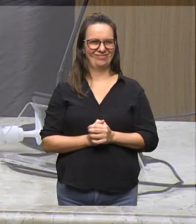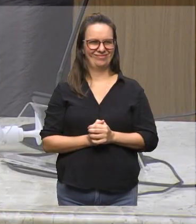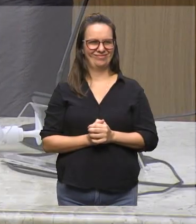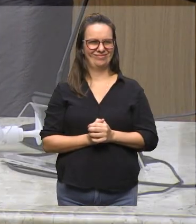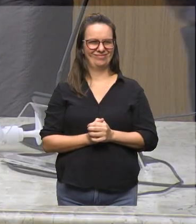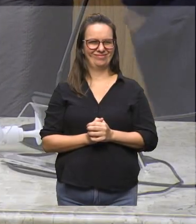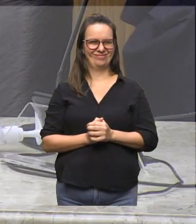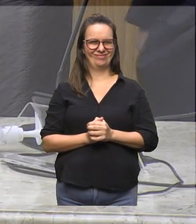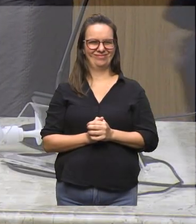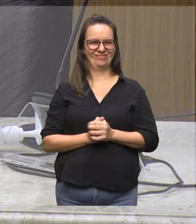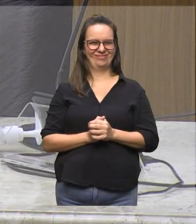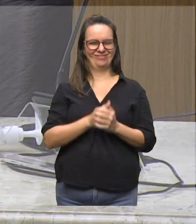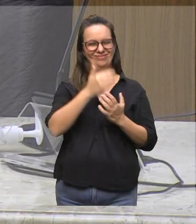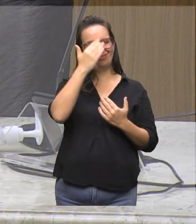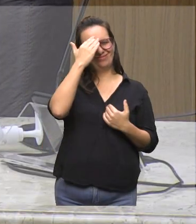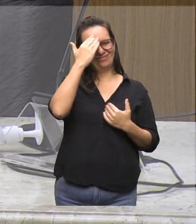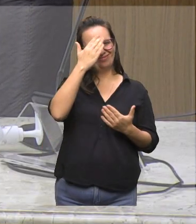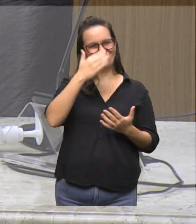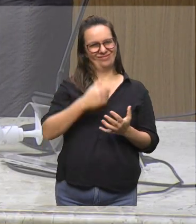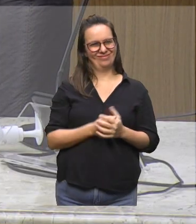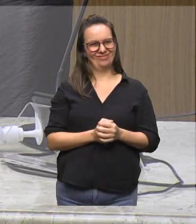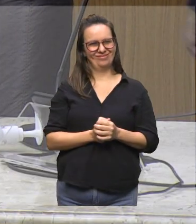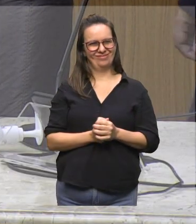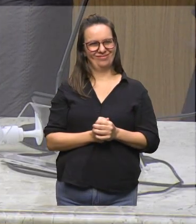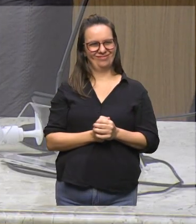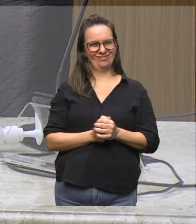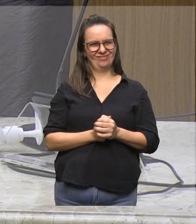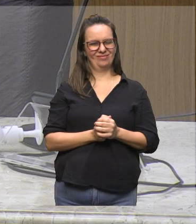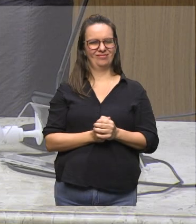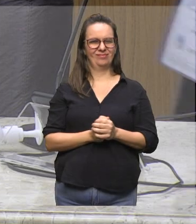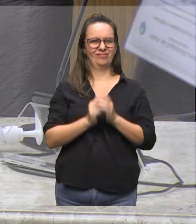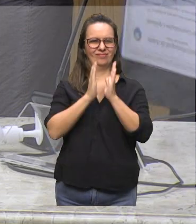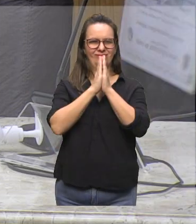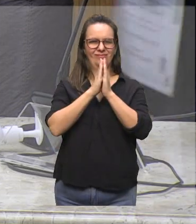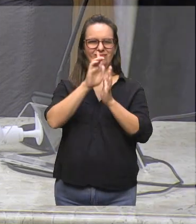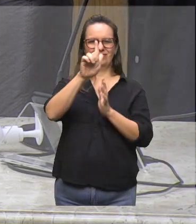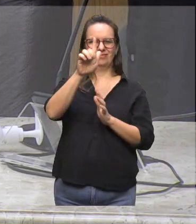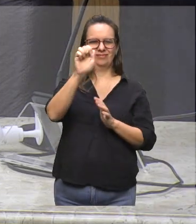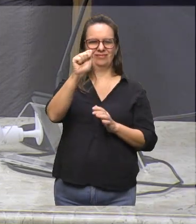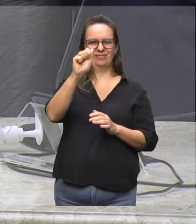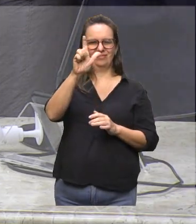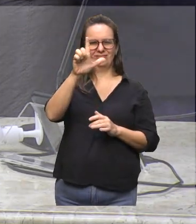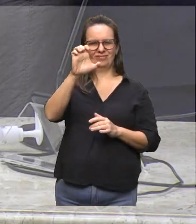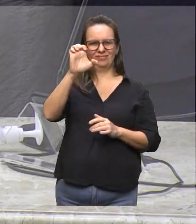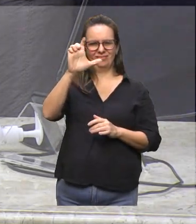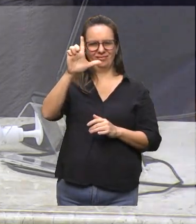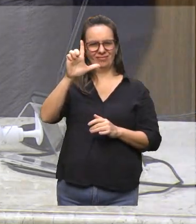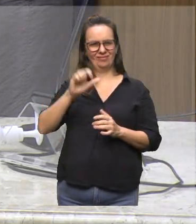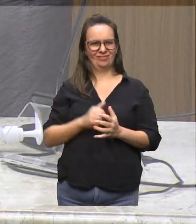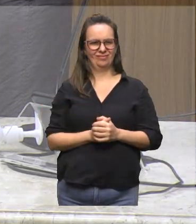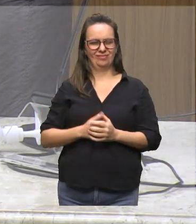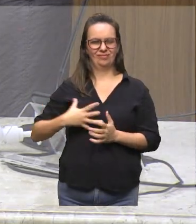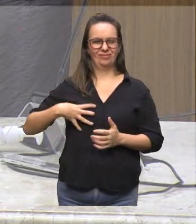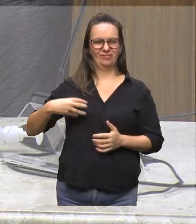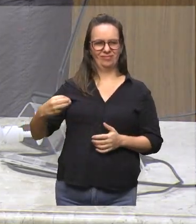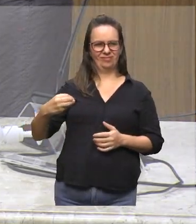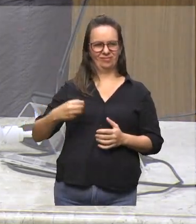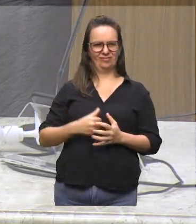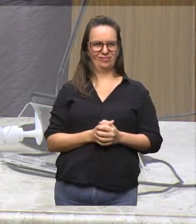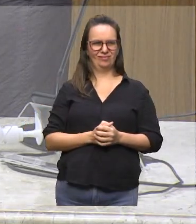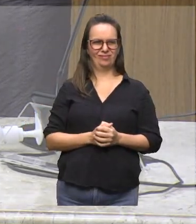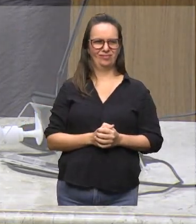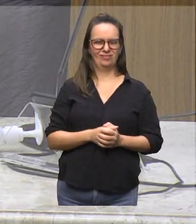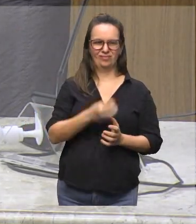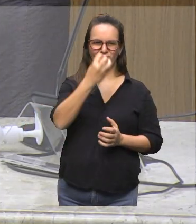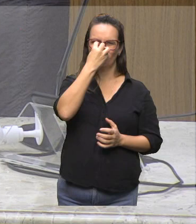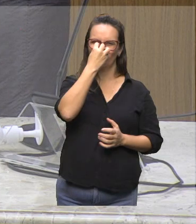presidente. Oração pelo Gael. Colocar o Pai Nosso, o filho do nosso querido palhaço